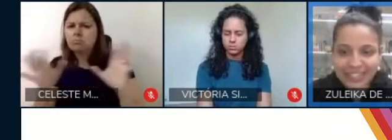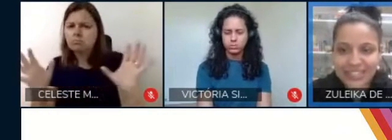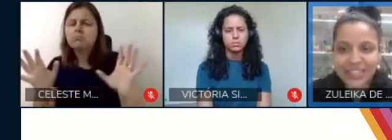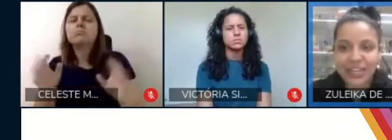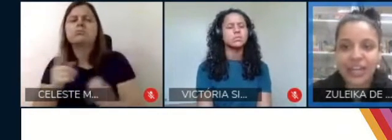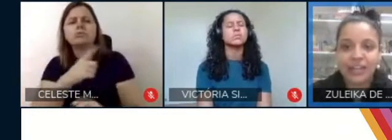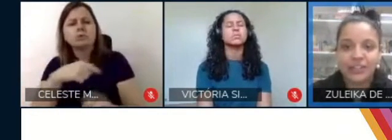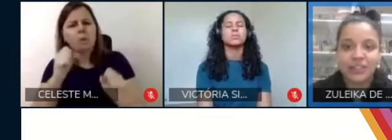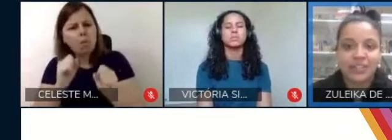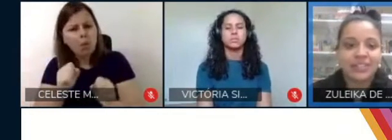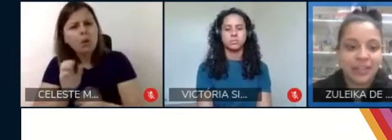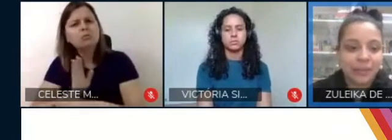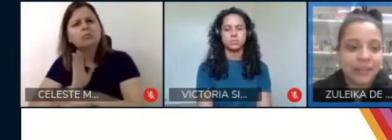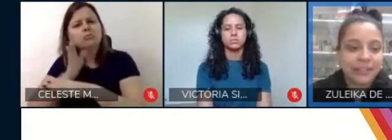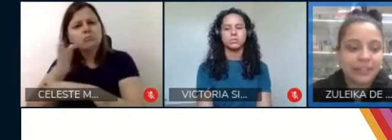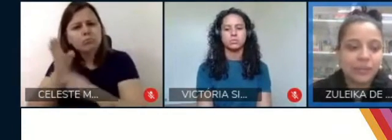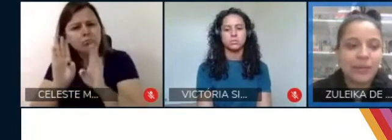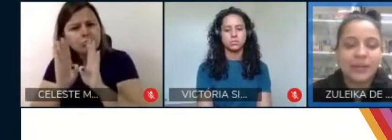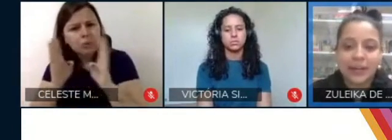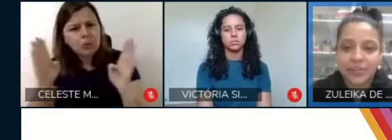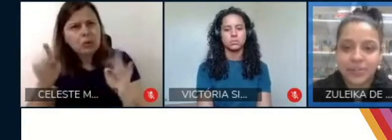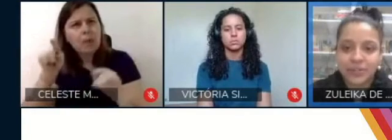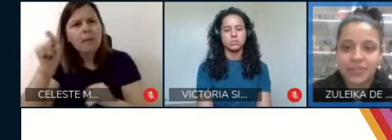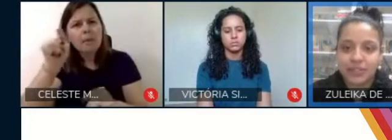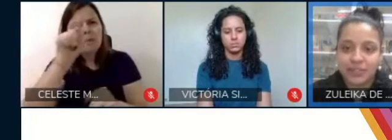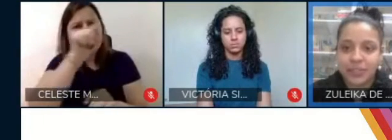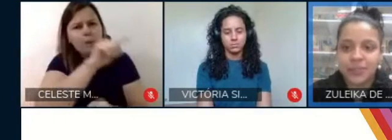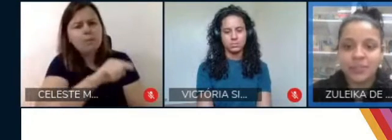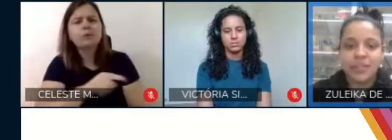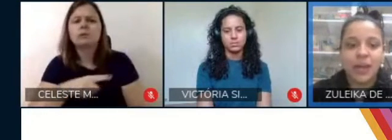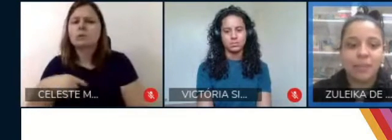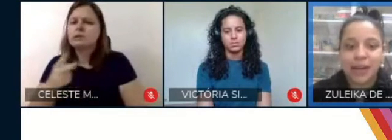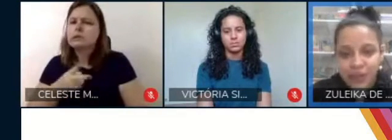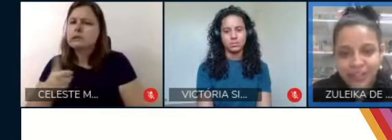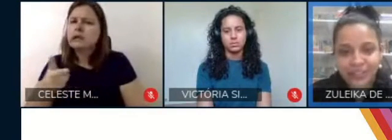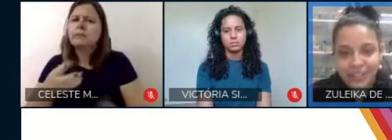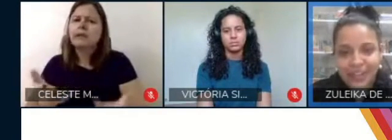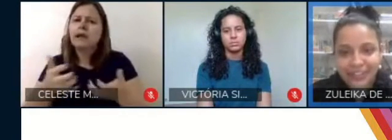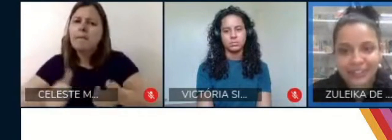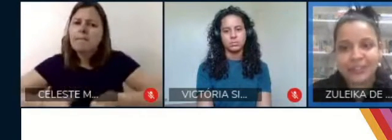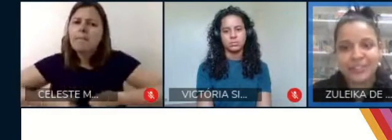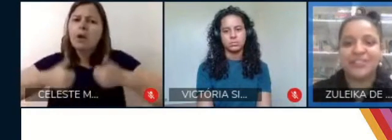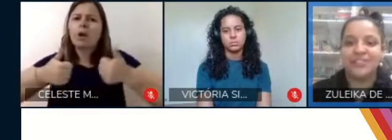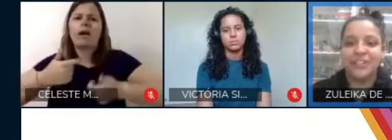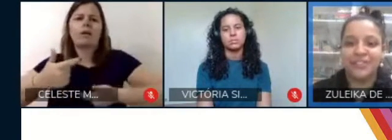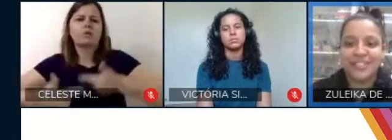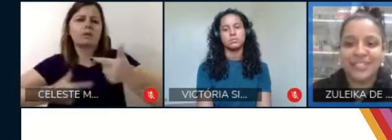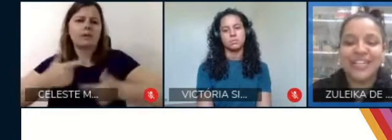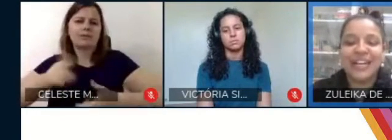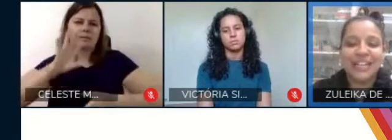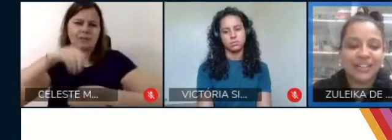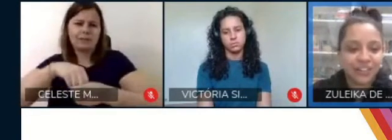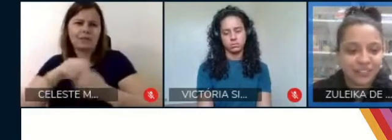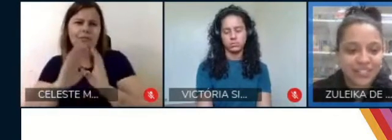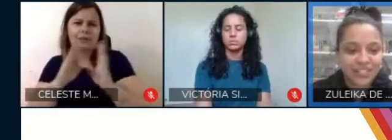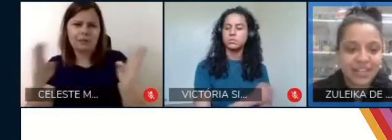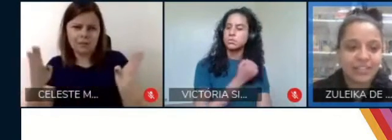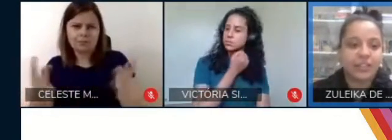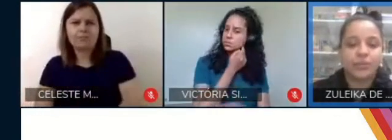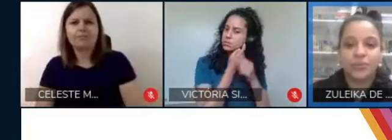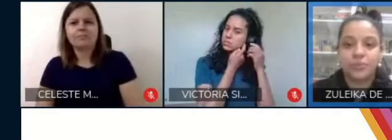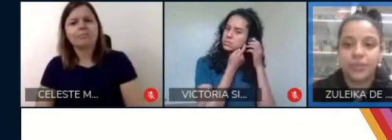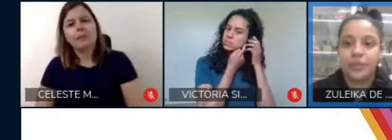com as bibliotecas, né? A gente está sempre tentando melhorar os nossos serviços para qualificar aquilo que a gente veio fazer